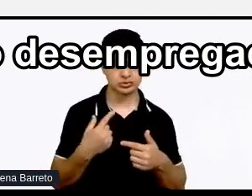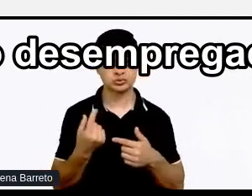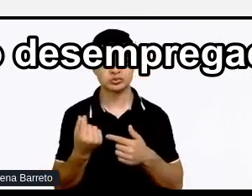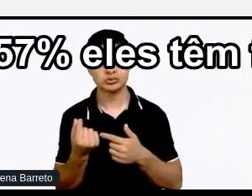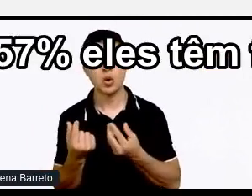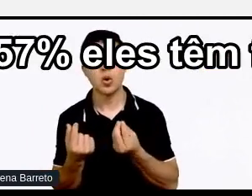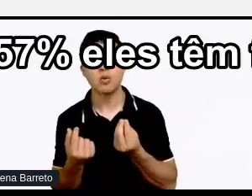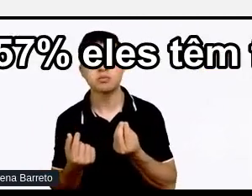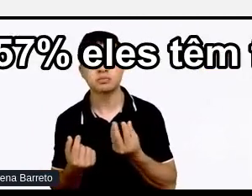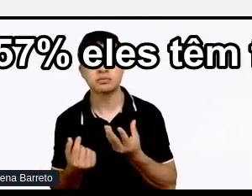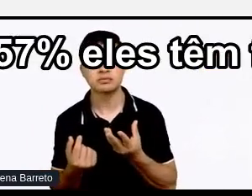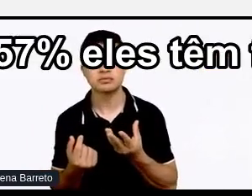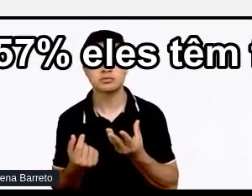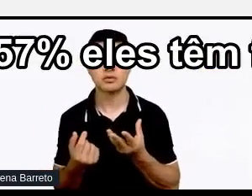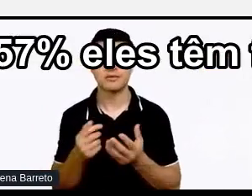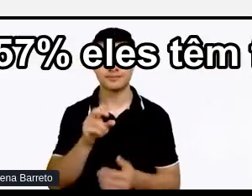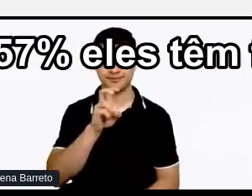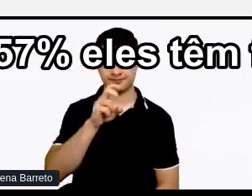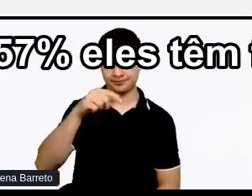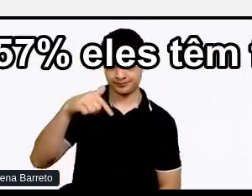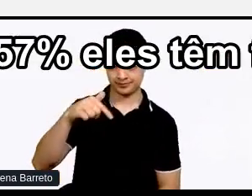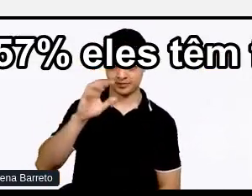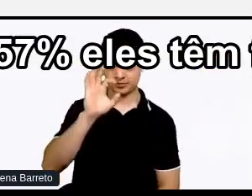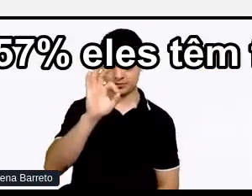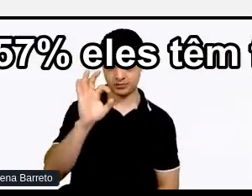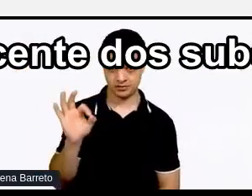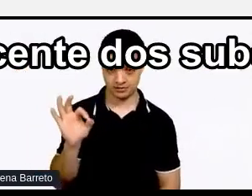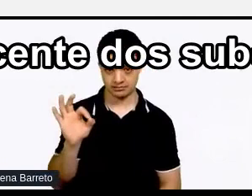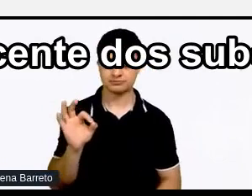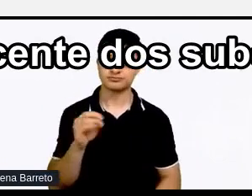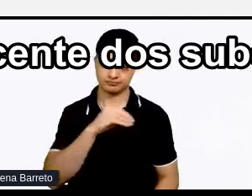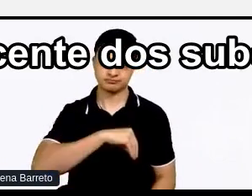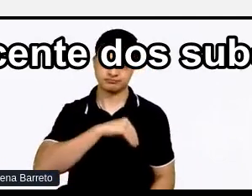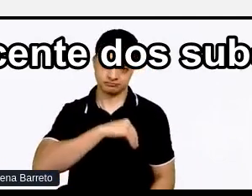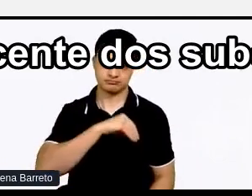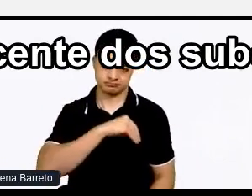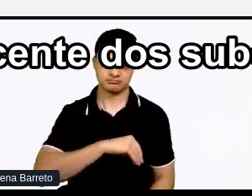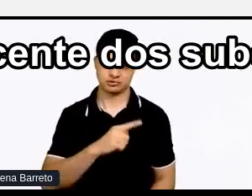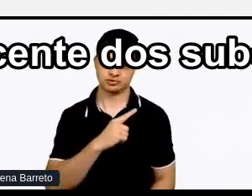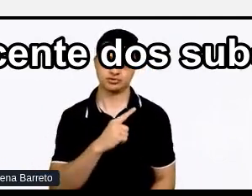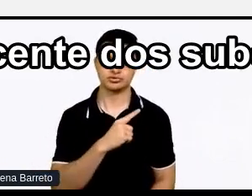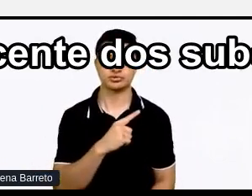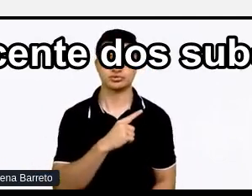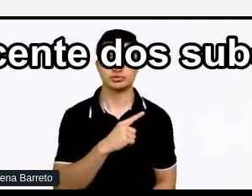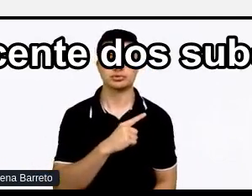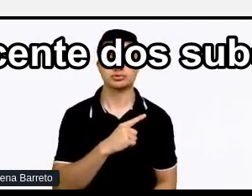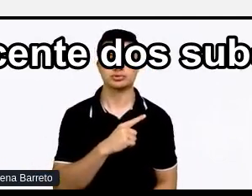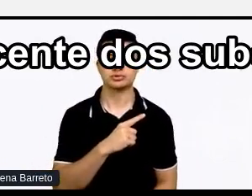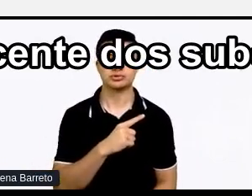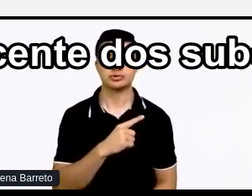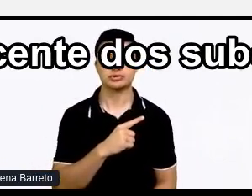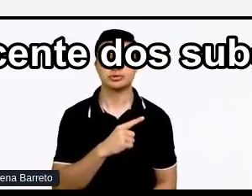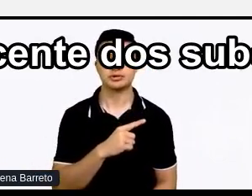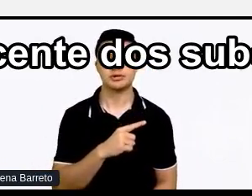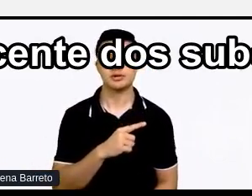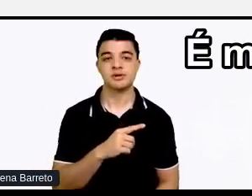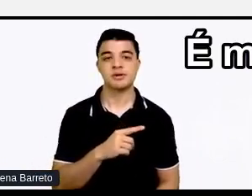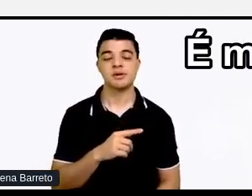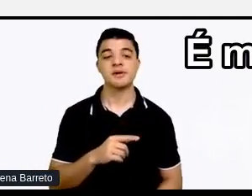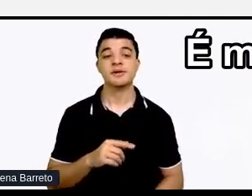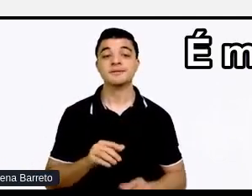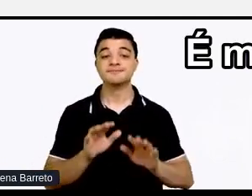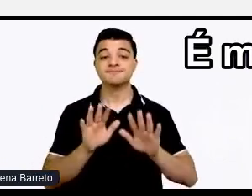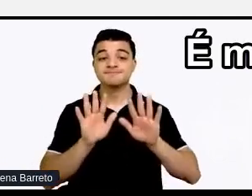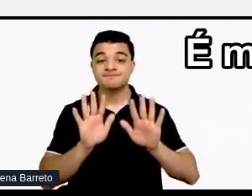da metade, né? 57% eles têm fonte de renda. Mas qual é a crescente dos subempregos que a gente